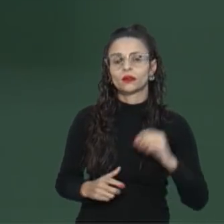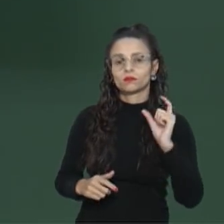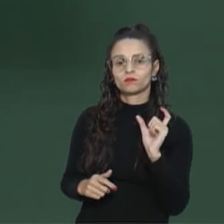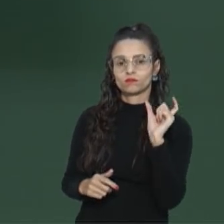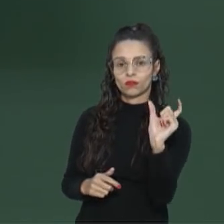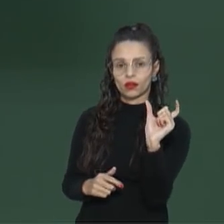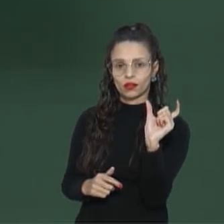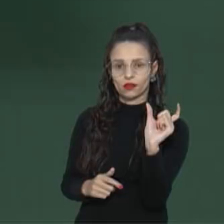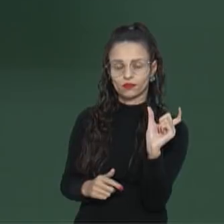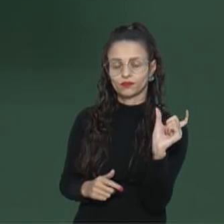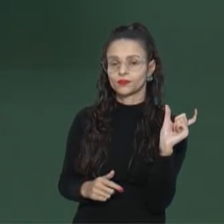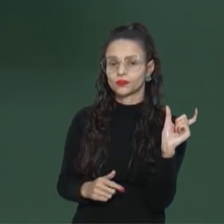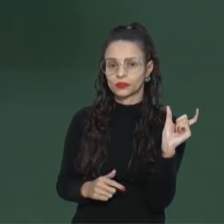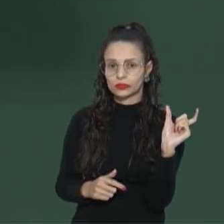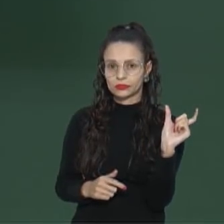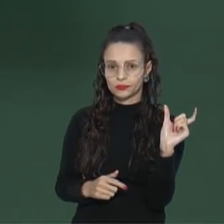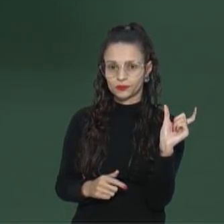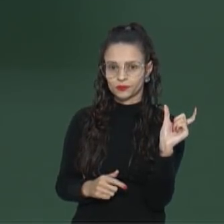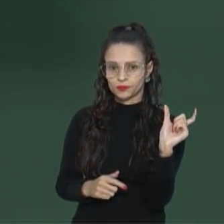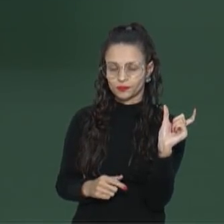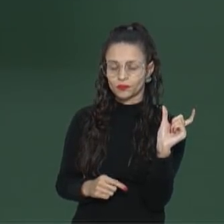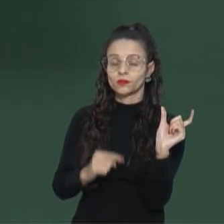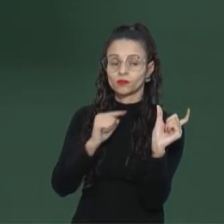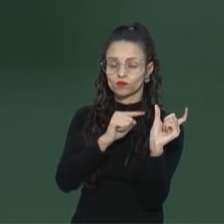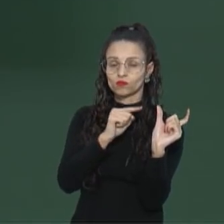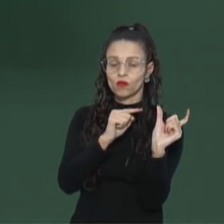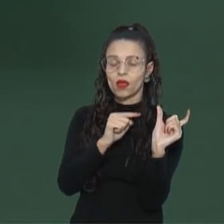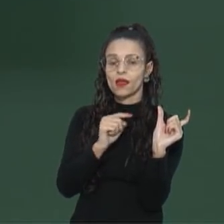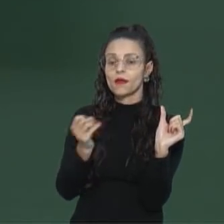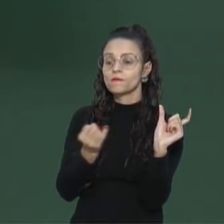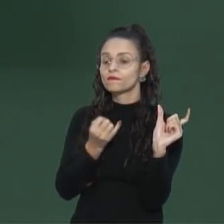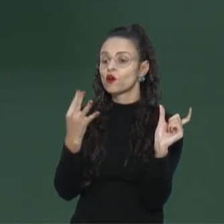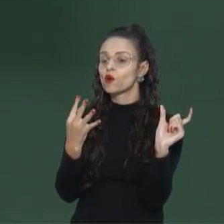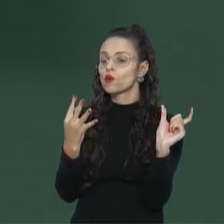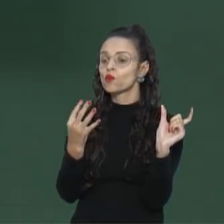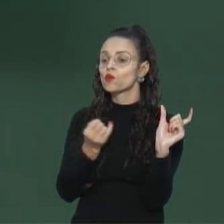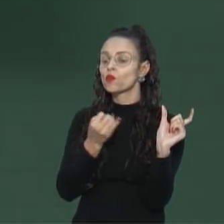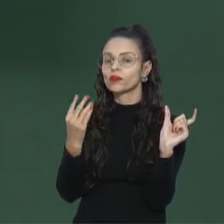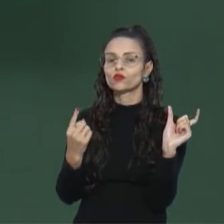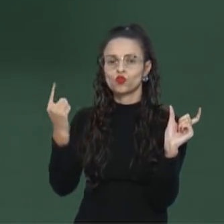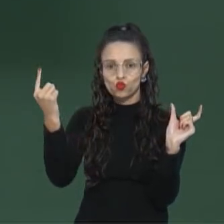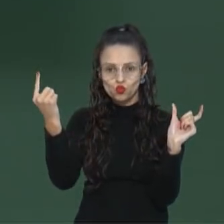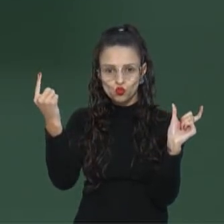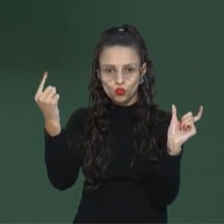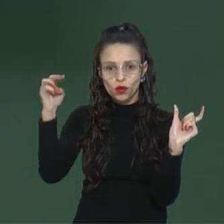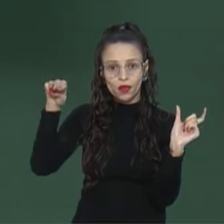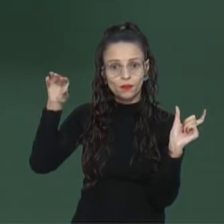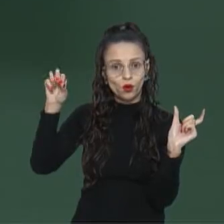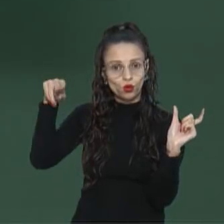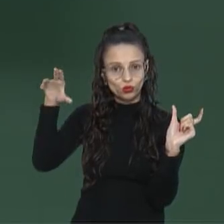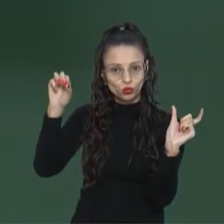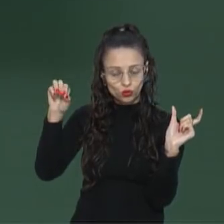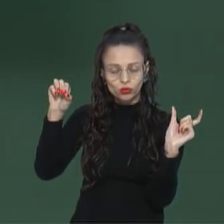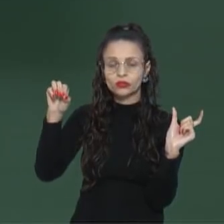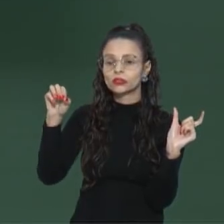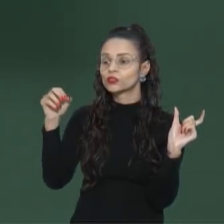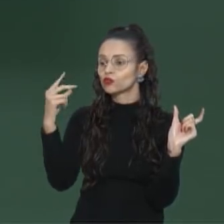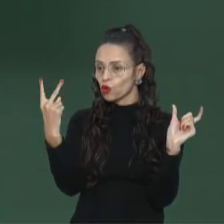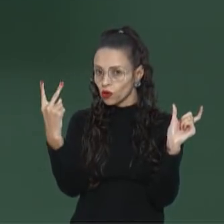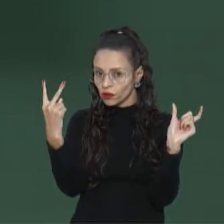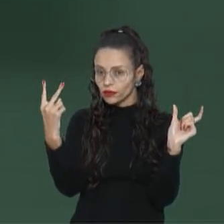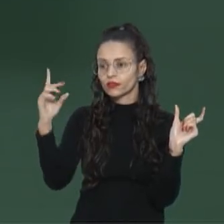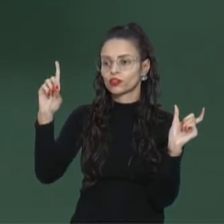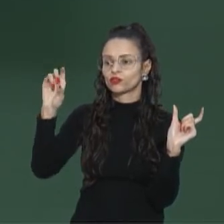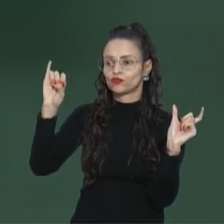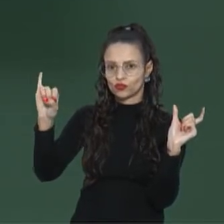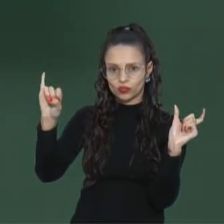seja, uma sílaba que indica quantidade. Quando tiver um, mono. Dois,